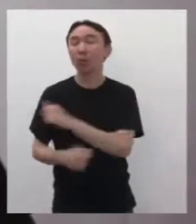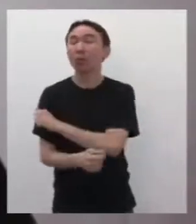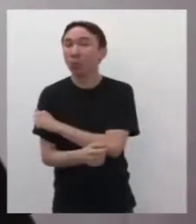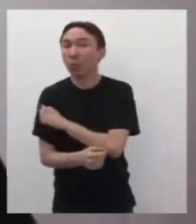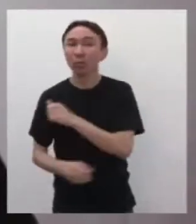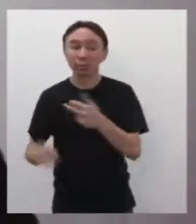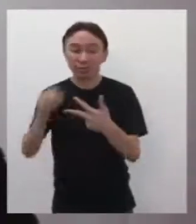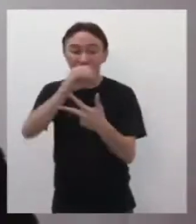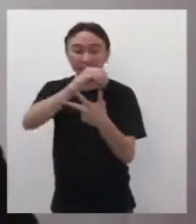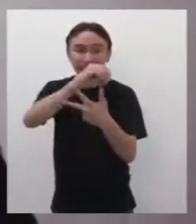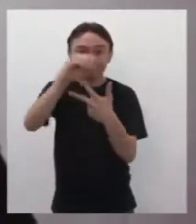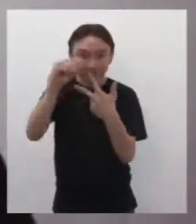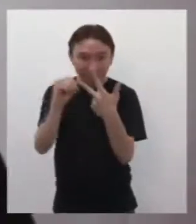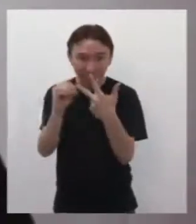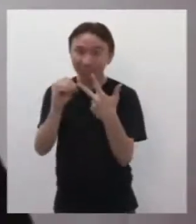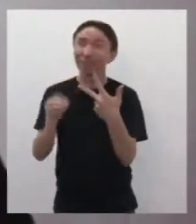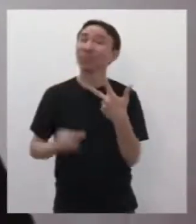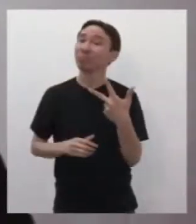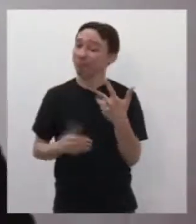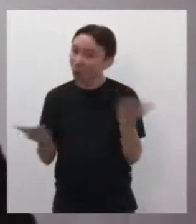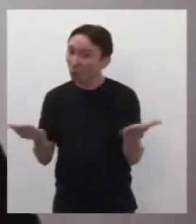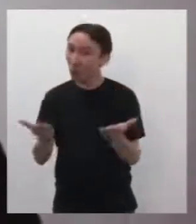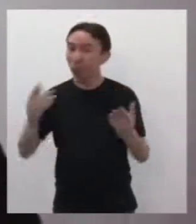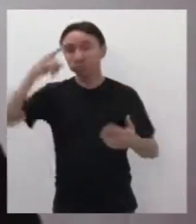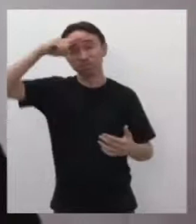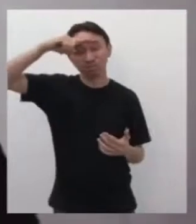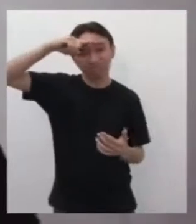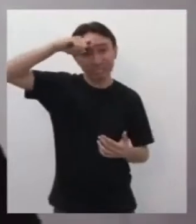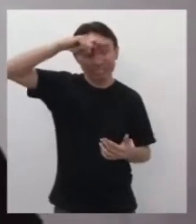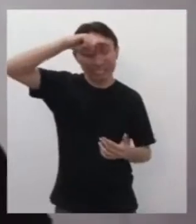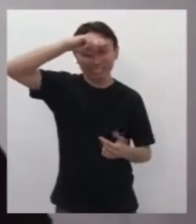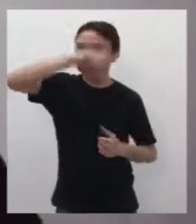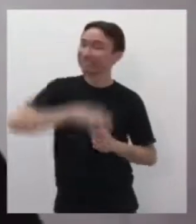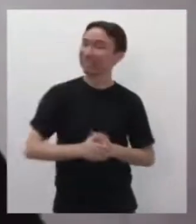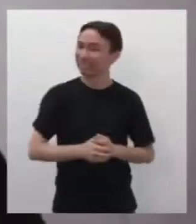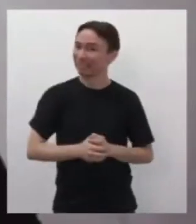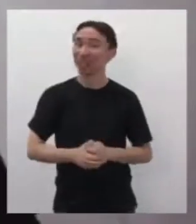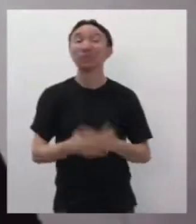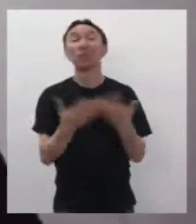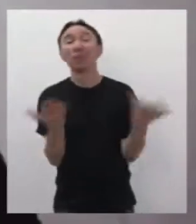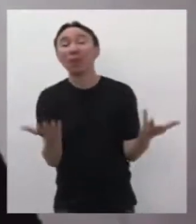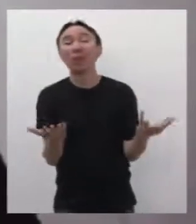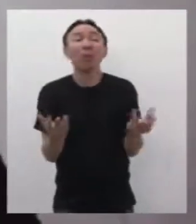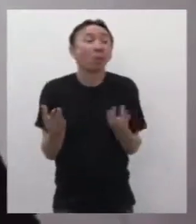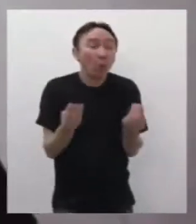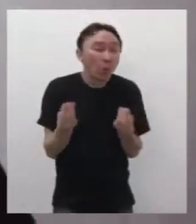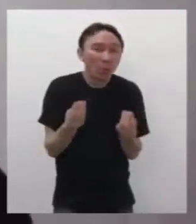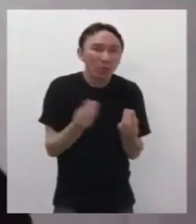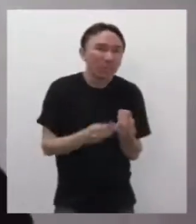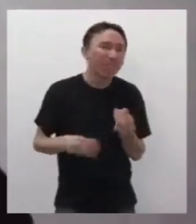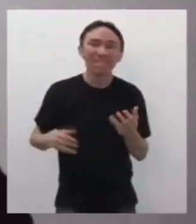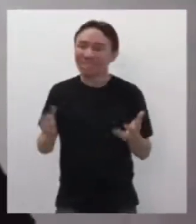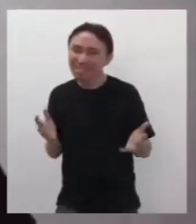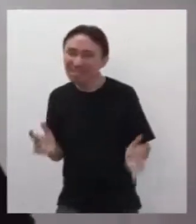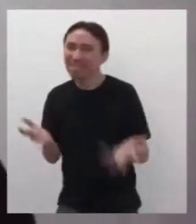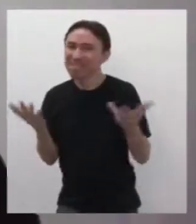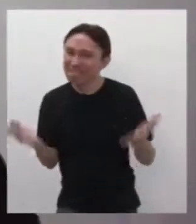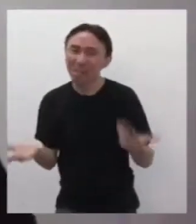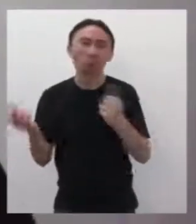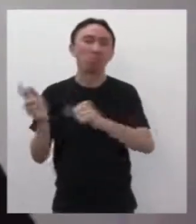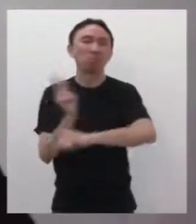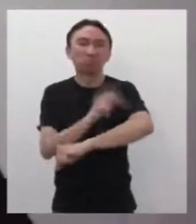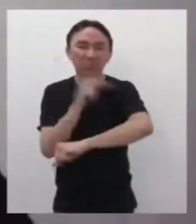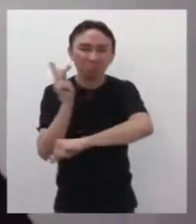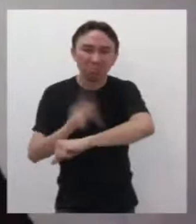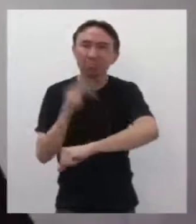aí bastante delicada, né? Então, como que é isso aí? Como que a gente pode mobilizar o pedagógico, utilizar a plataforma,